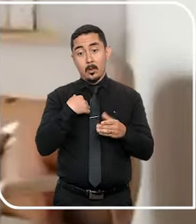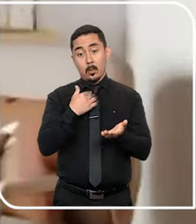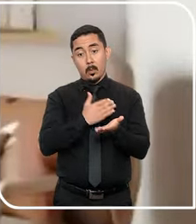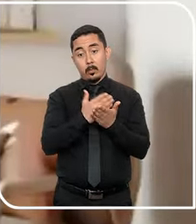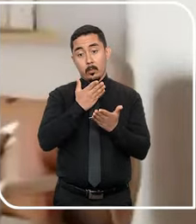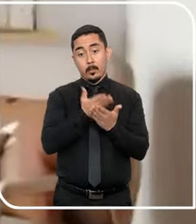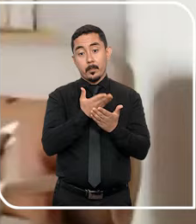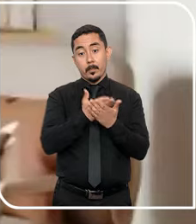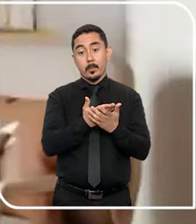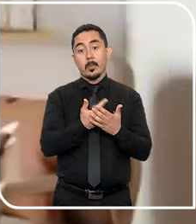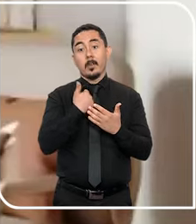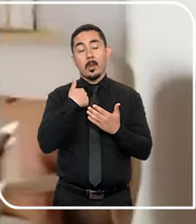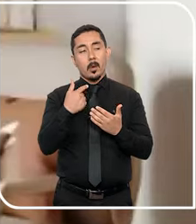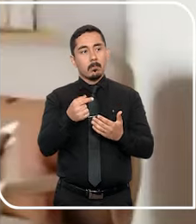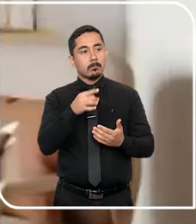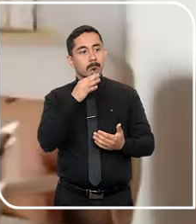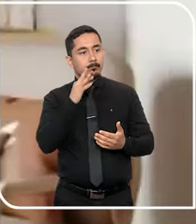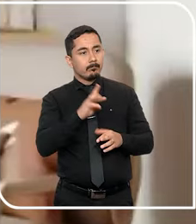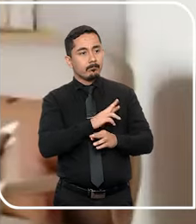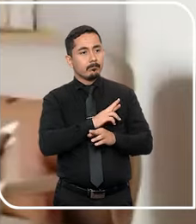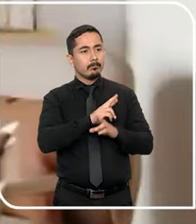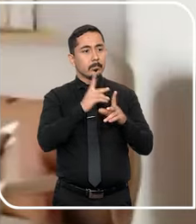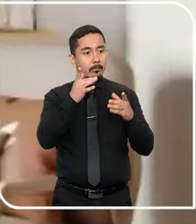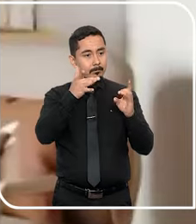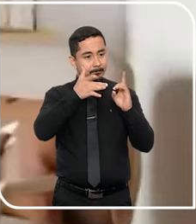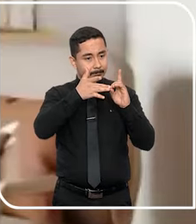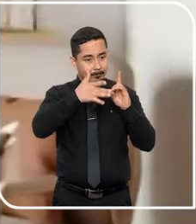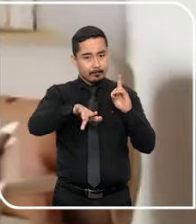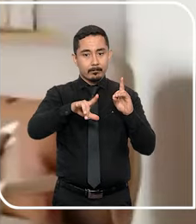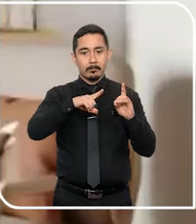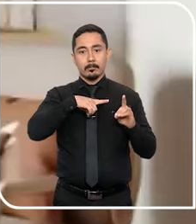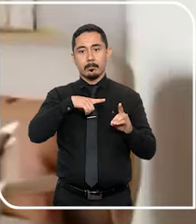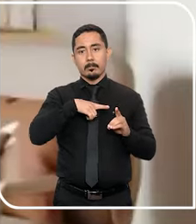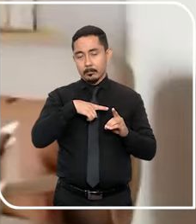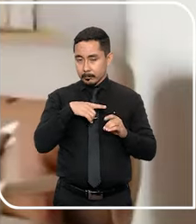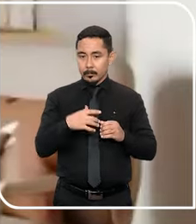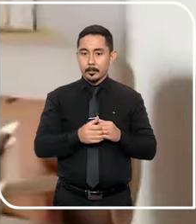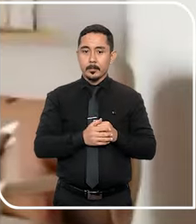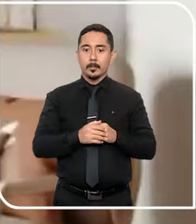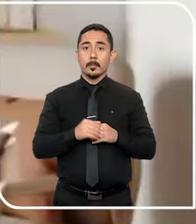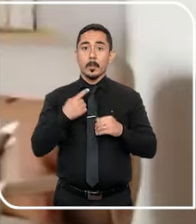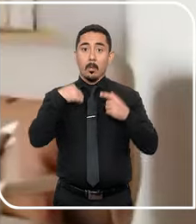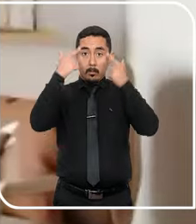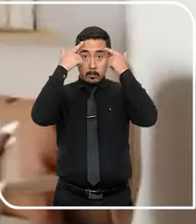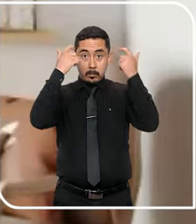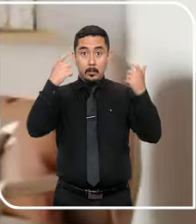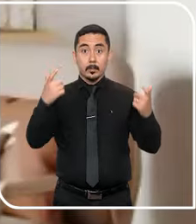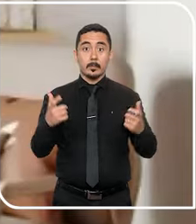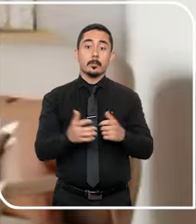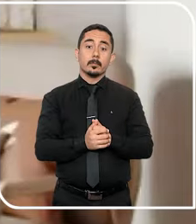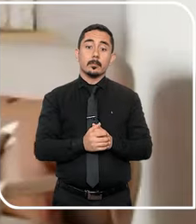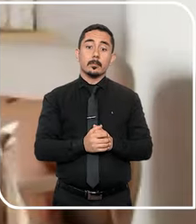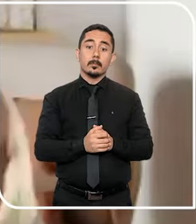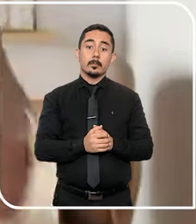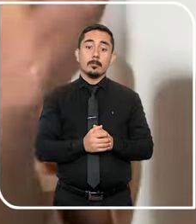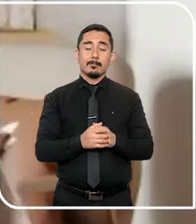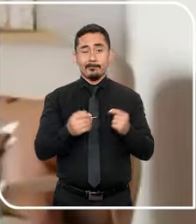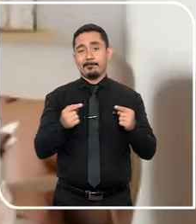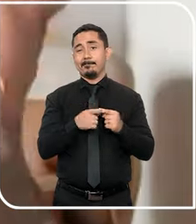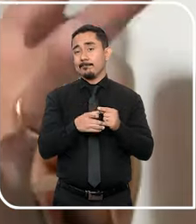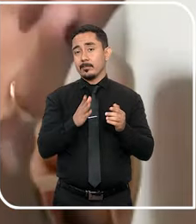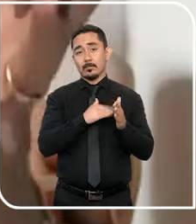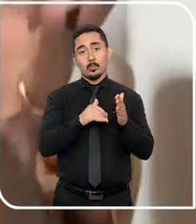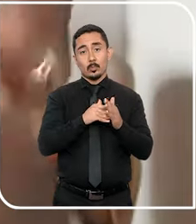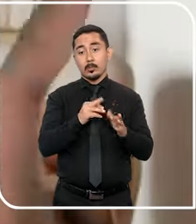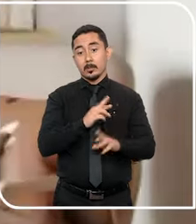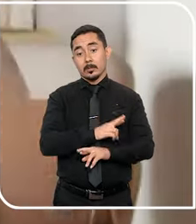eu comecei a estudar eu me reconheci capacitista me reconheci muito violenta e isso fez toda faz